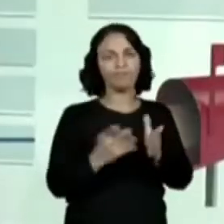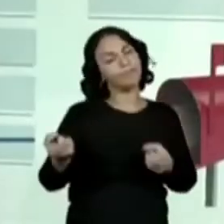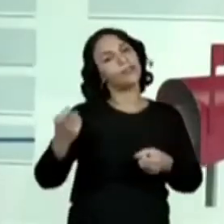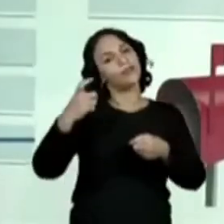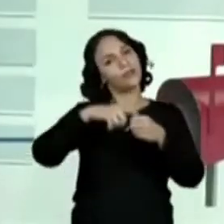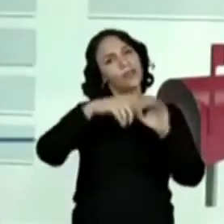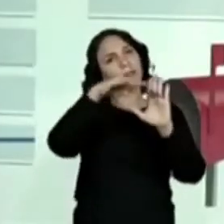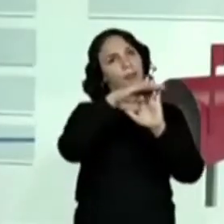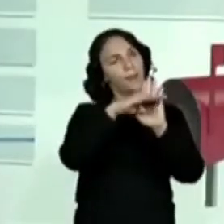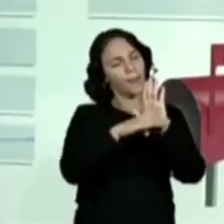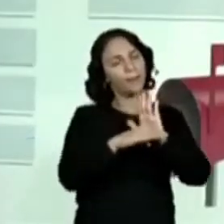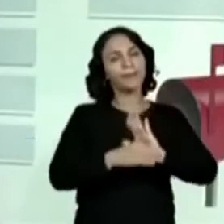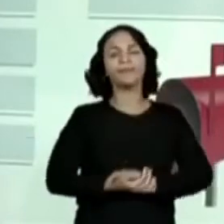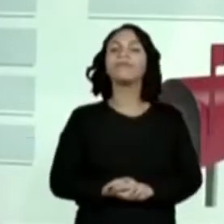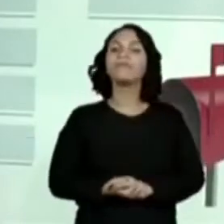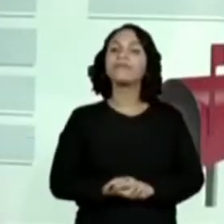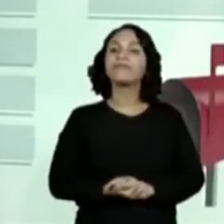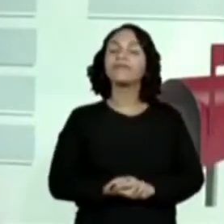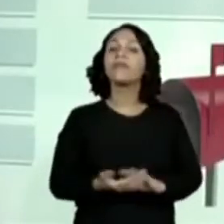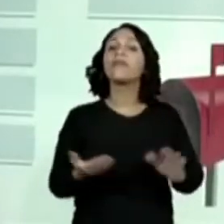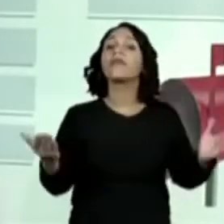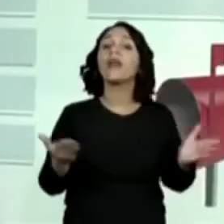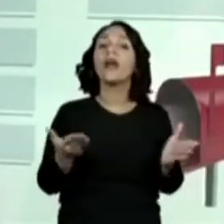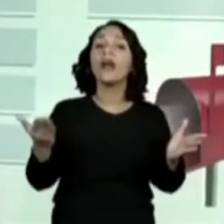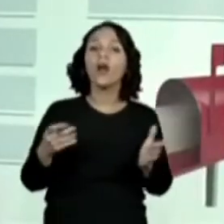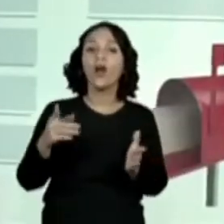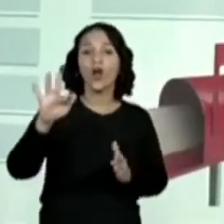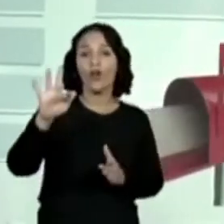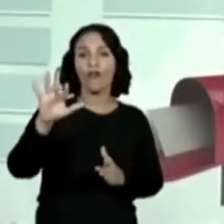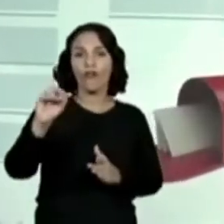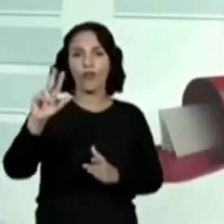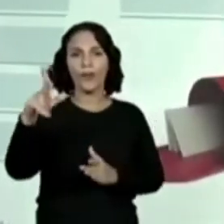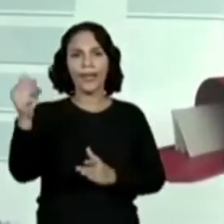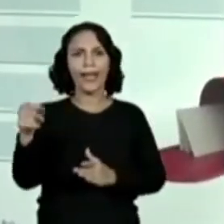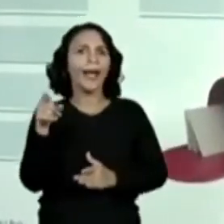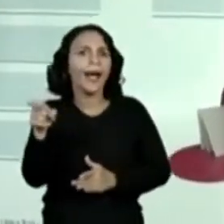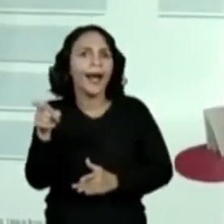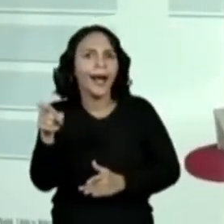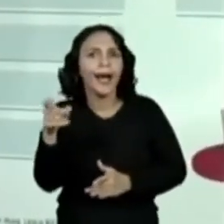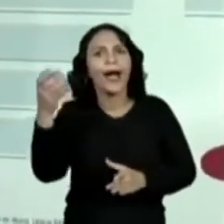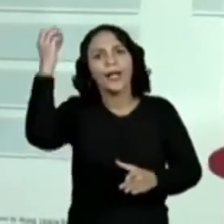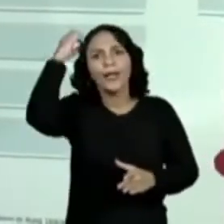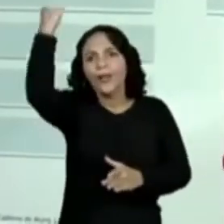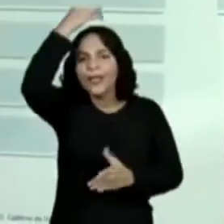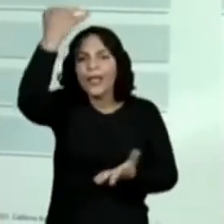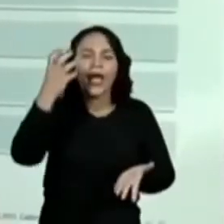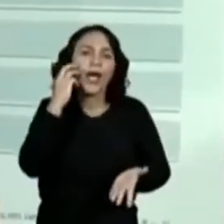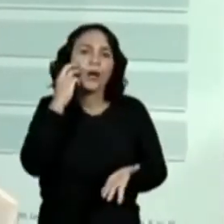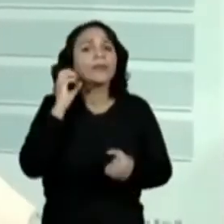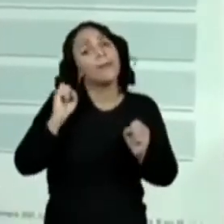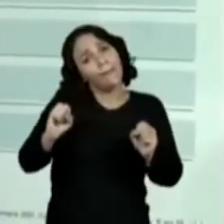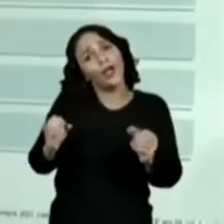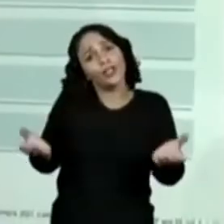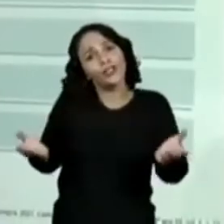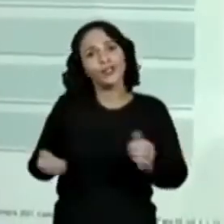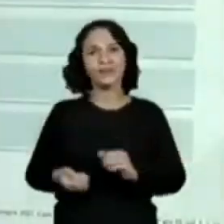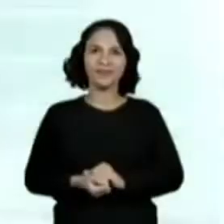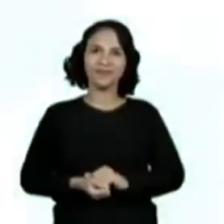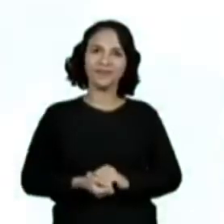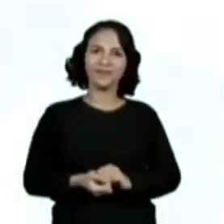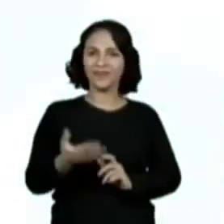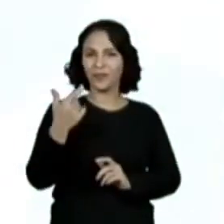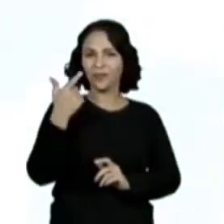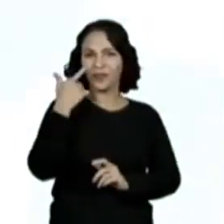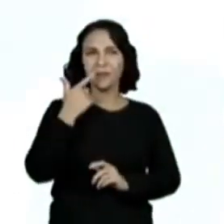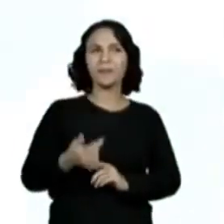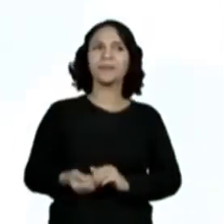nossa lista depois da fita crepe e iríamos escrever folha, que a Doroteia queria que fosse rosa, que poderia ser rosa. Então vamos para